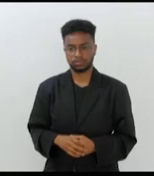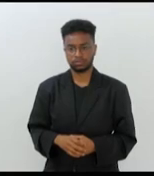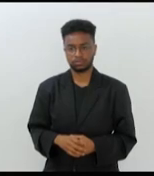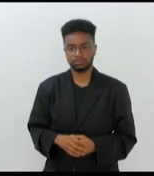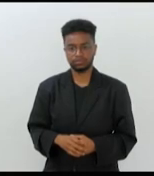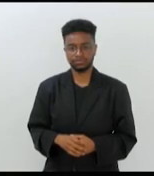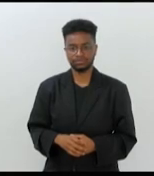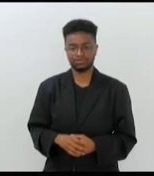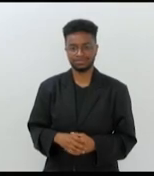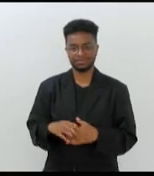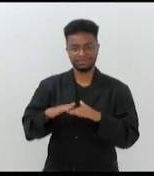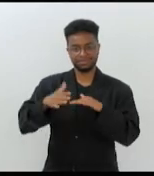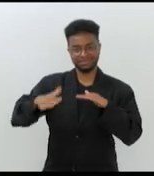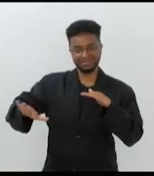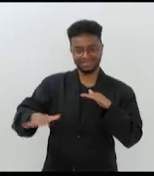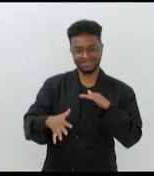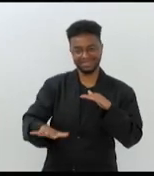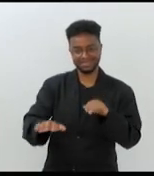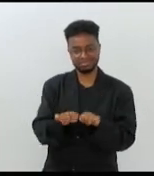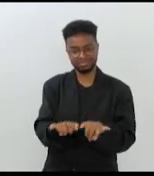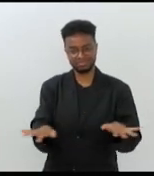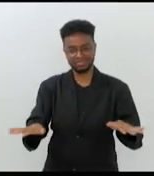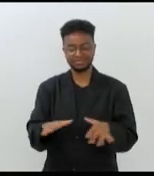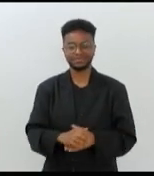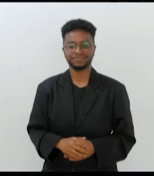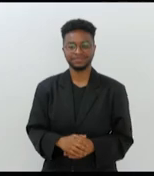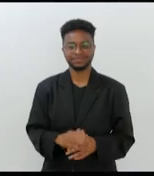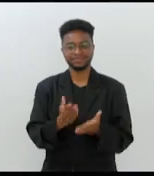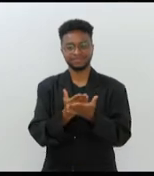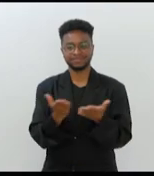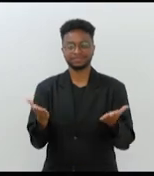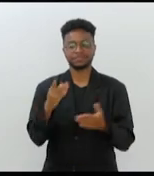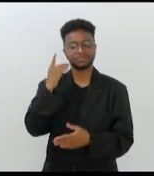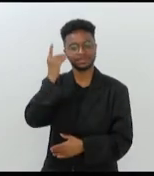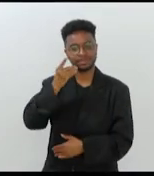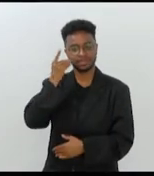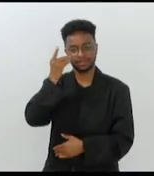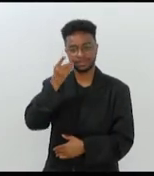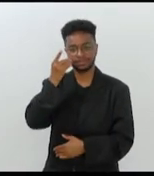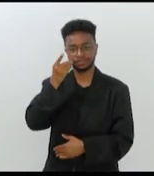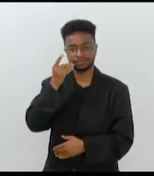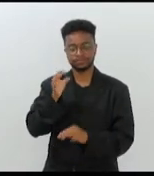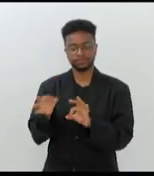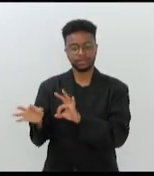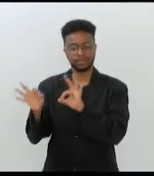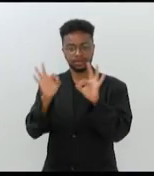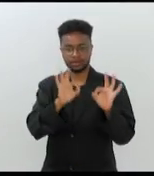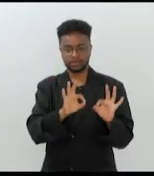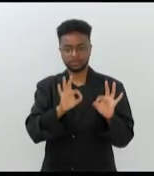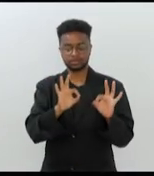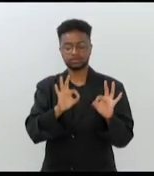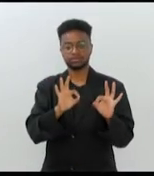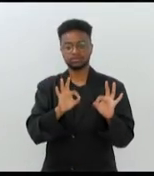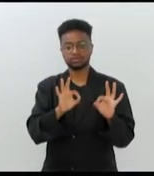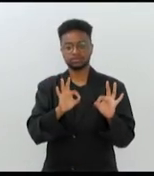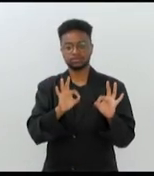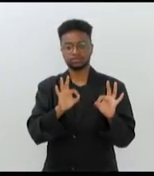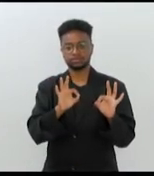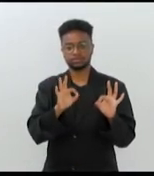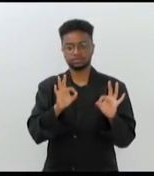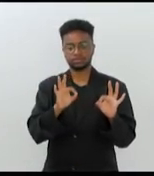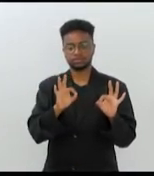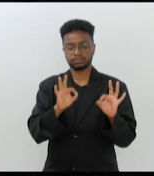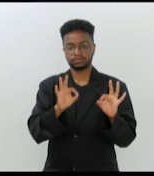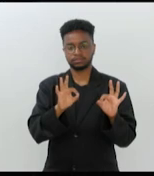caiu o papel por tudo quanto é lado. Senhoras e senhores deputados que nos assistem de